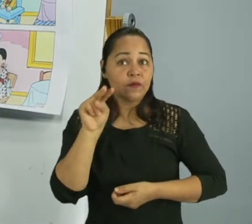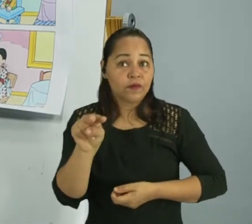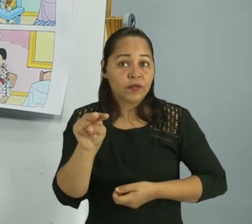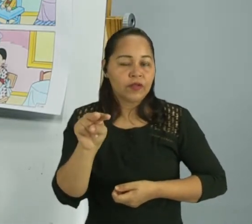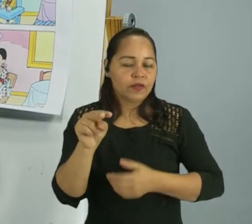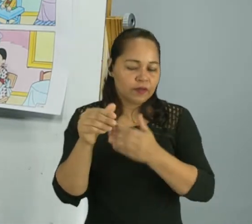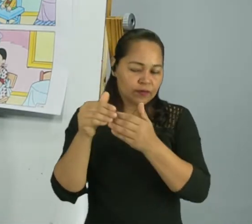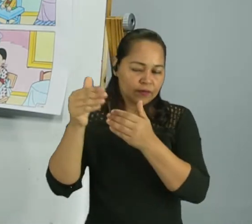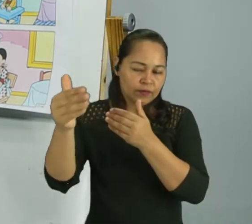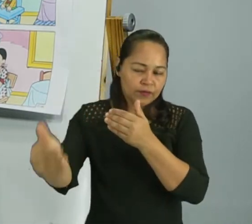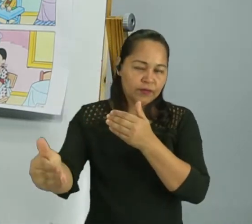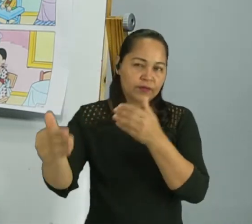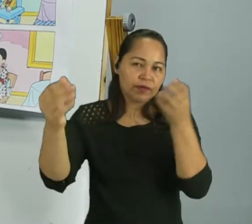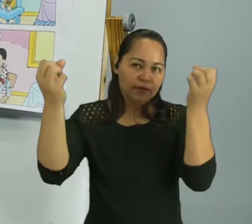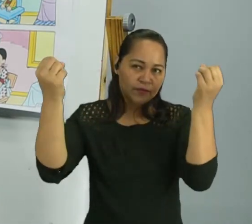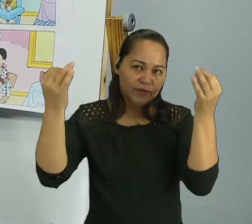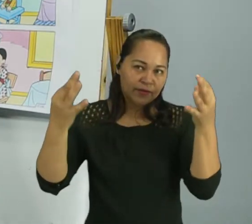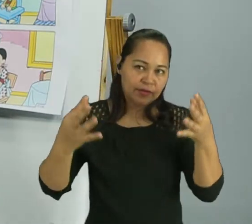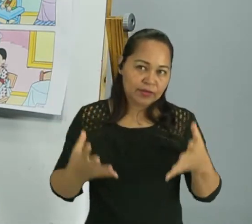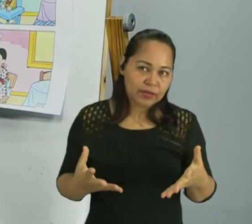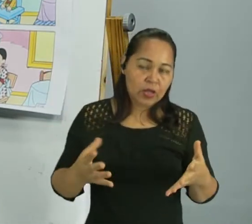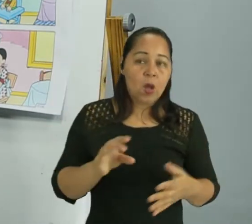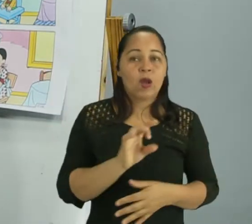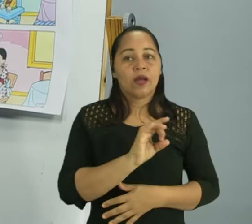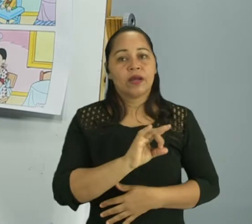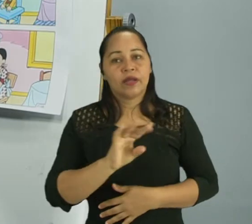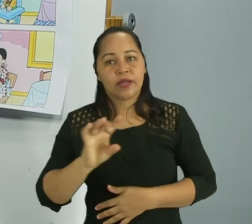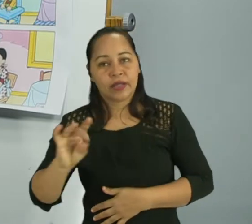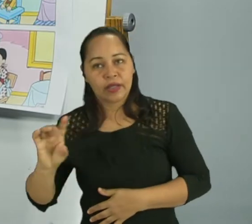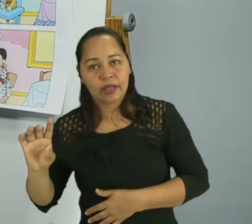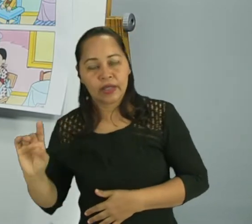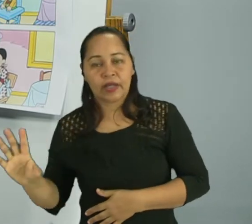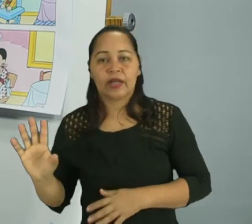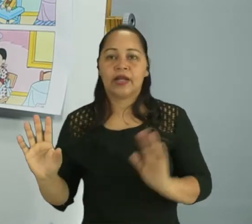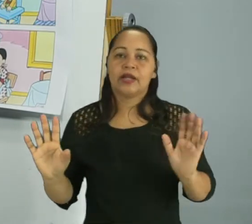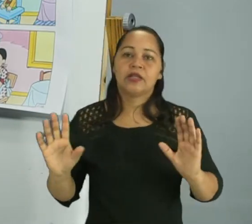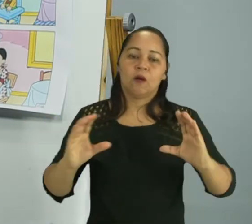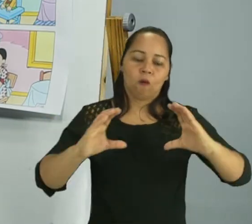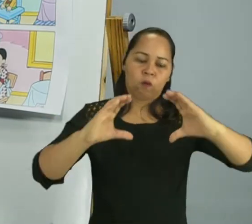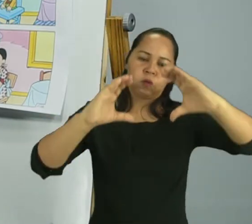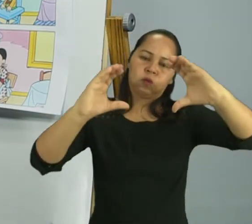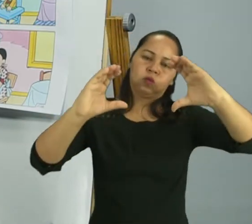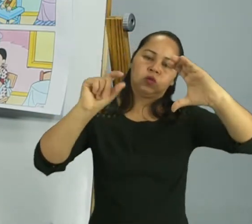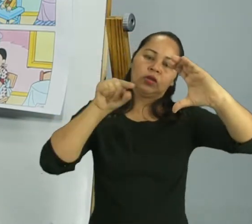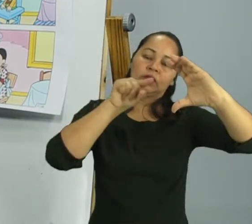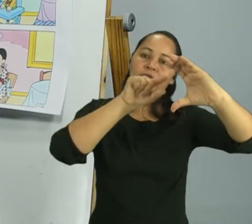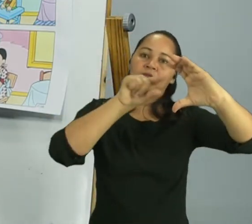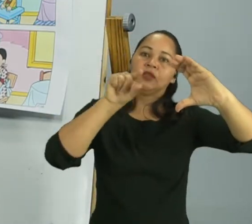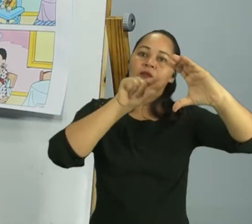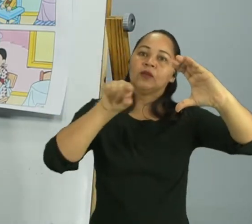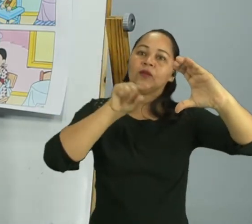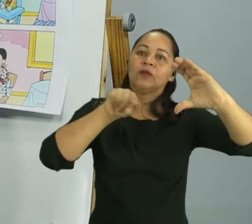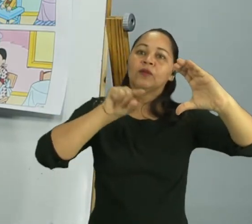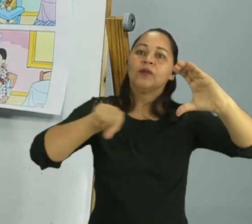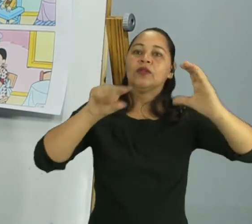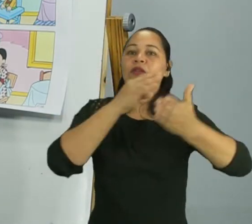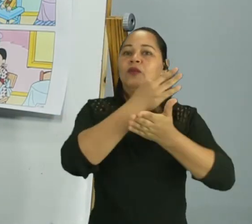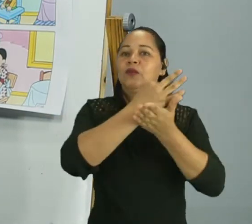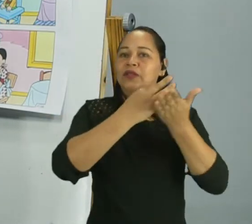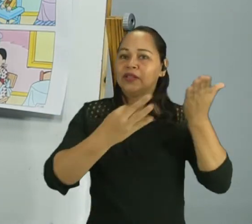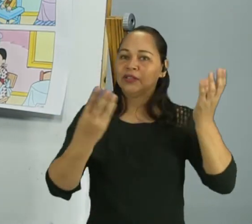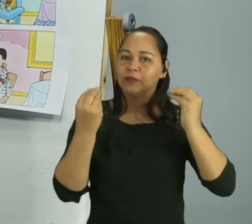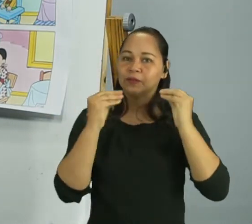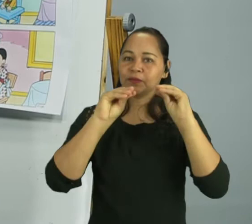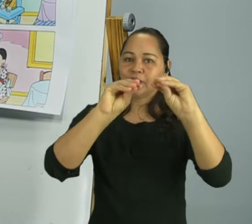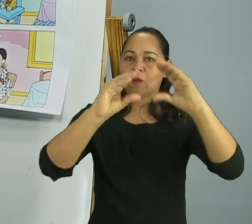E nós vamos ver mais à frente, bem direitinho, cada parte, né? Cada balão, alguns balões principais da